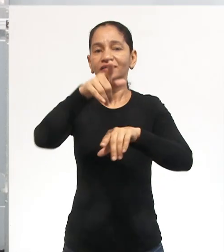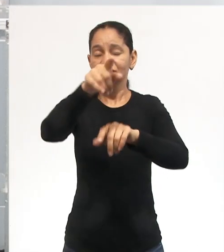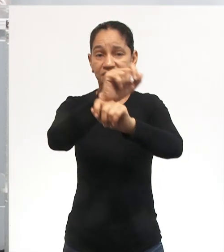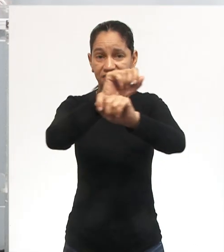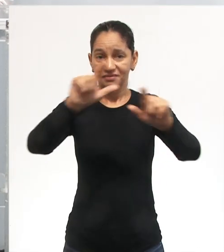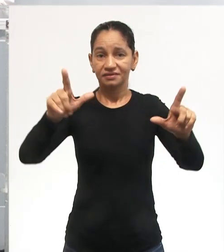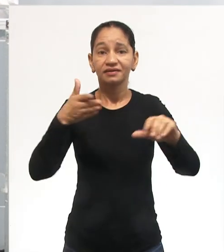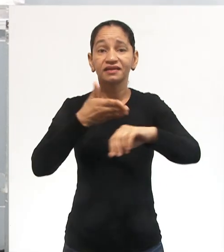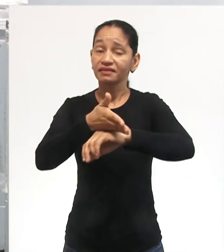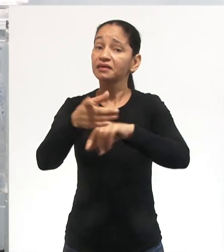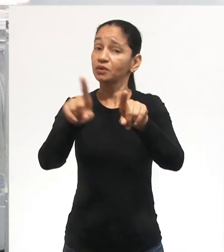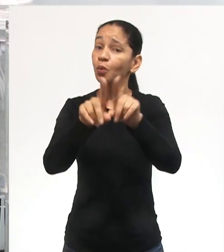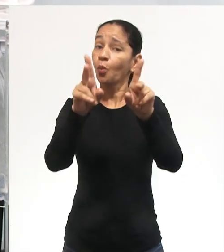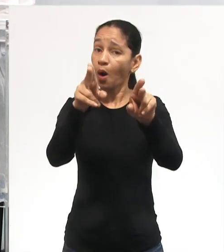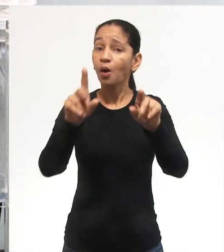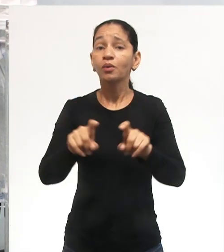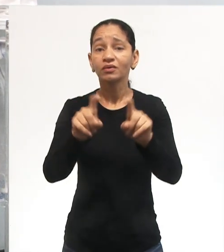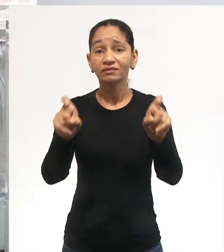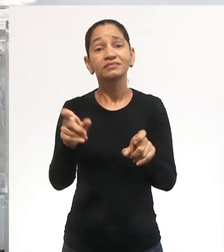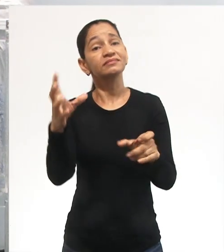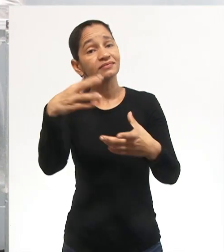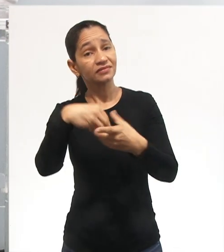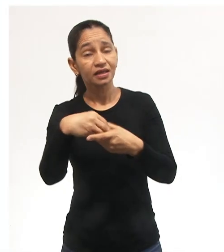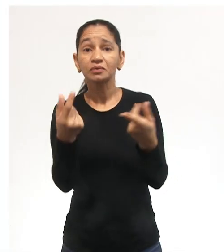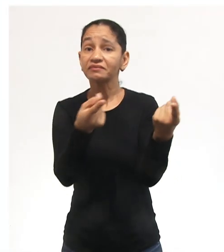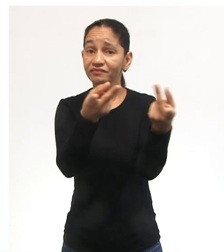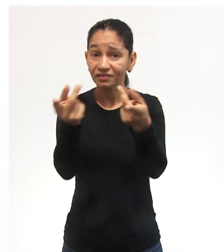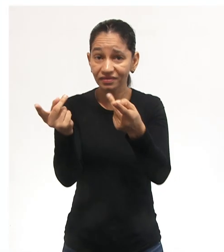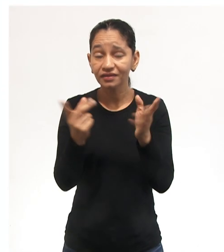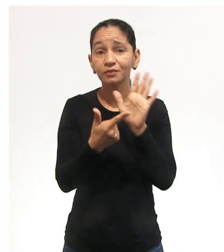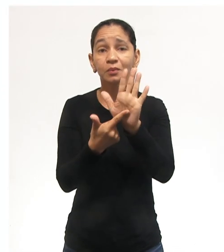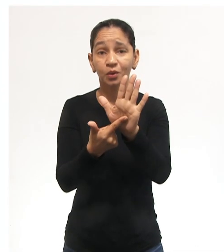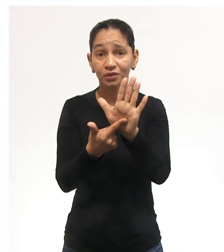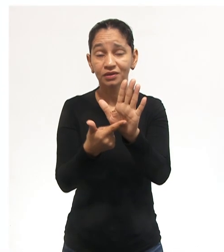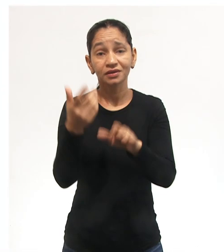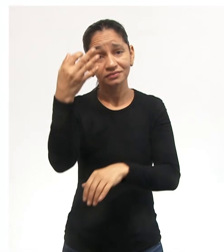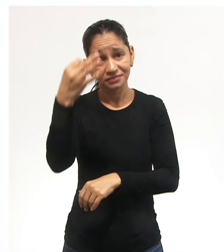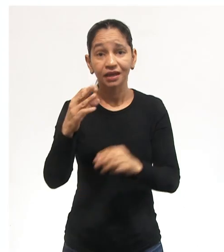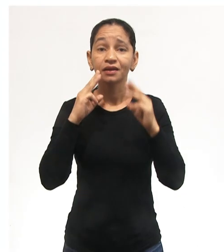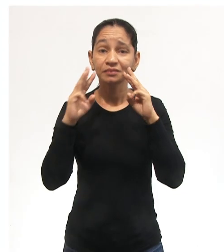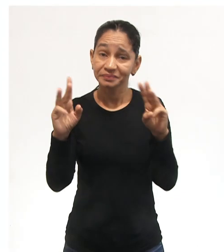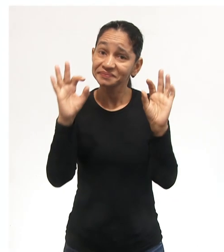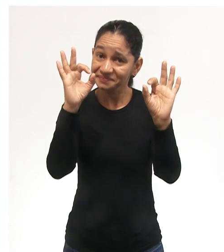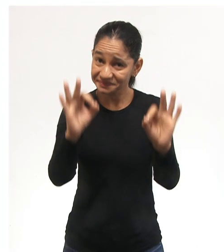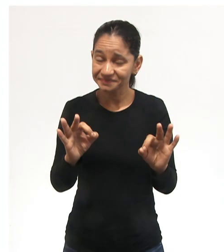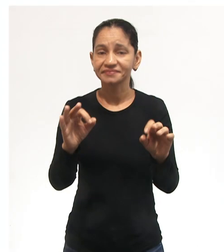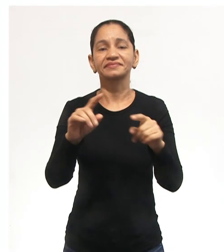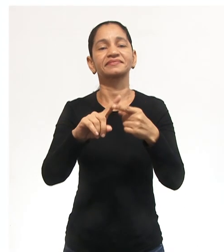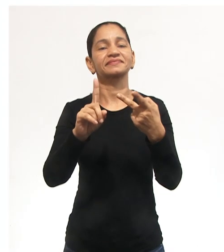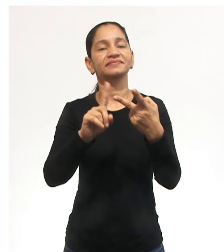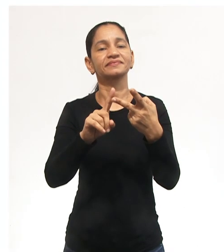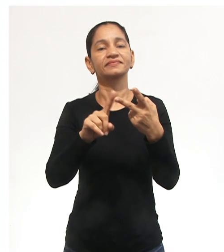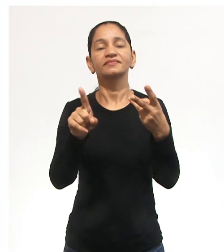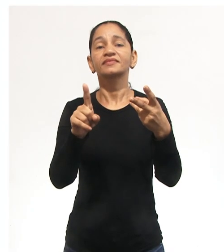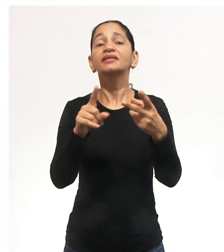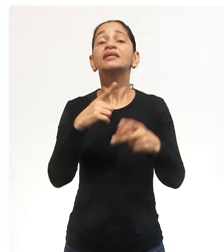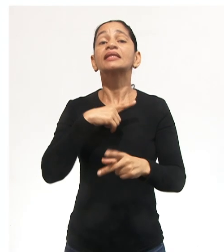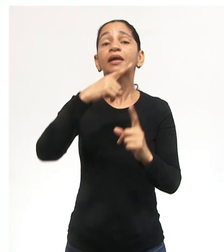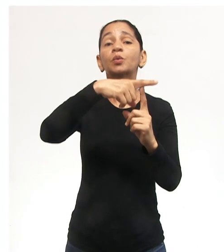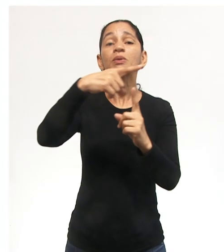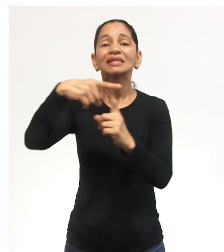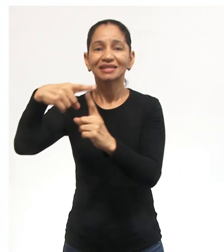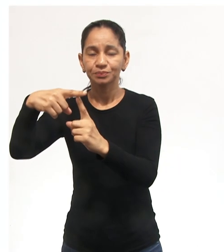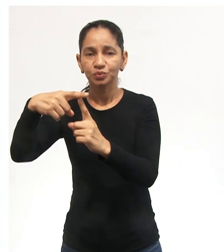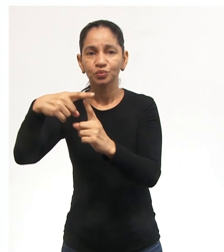mais direcionada e também está vendendo, né? E aqui também eu posso já